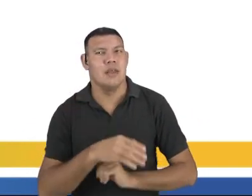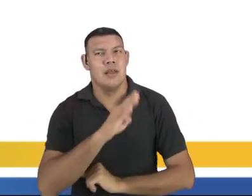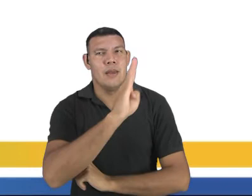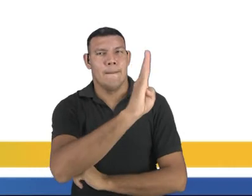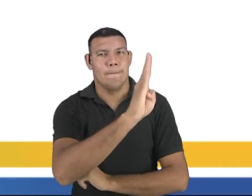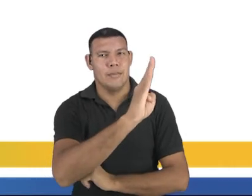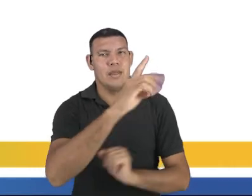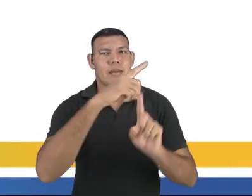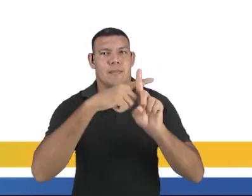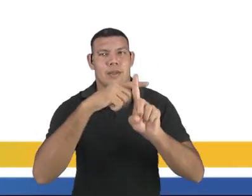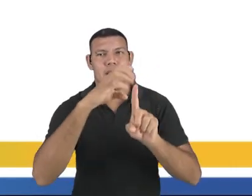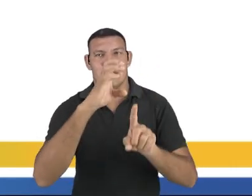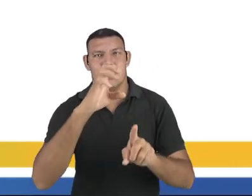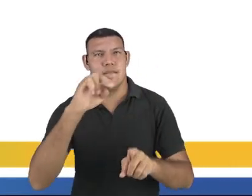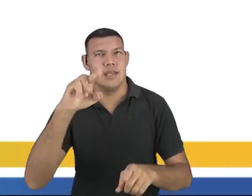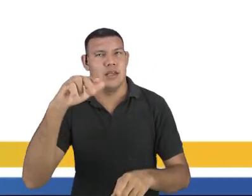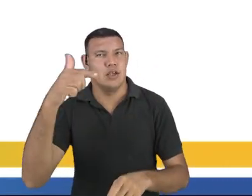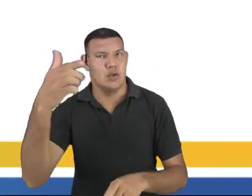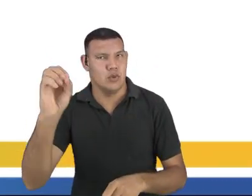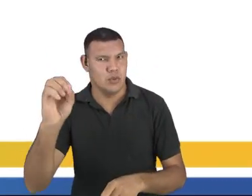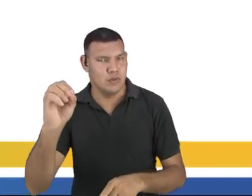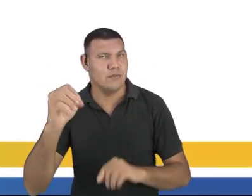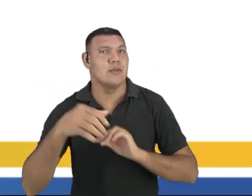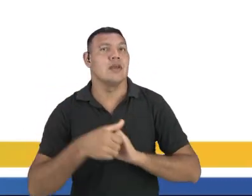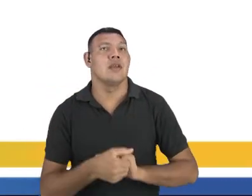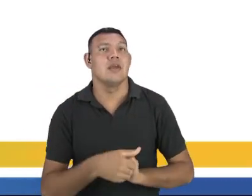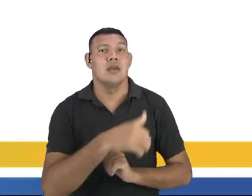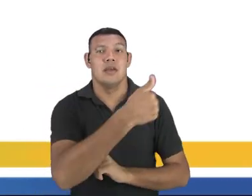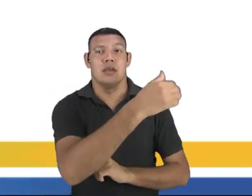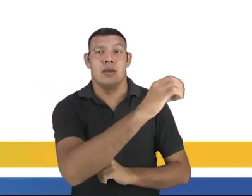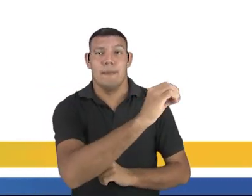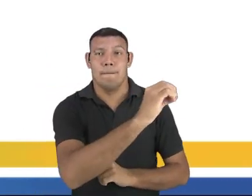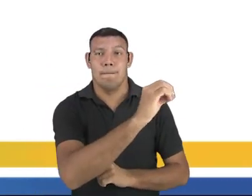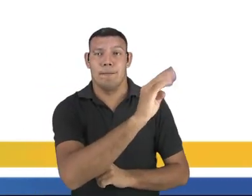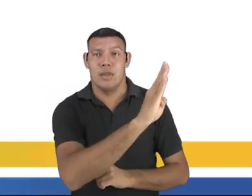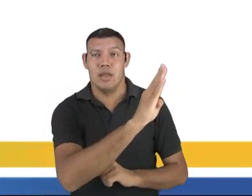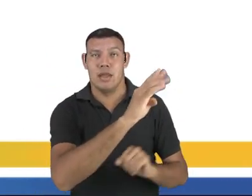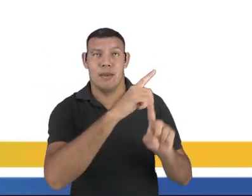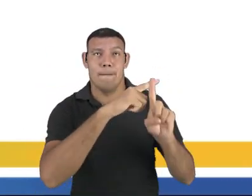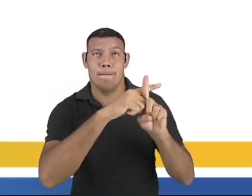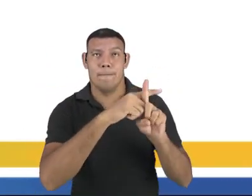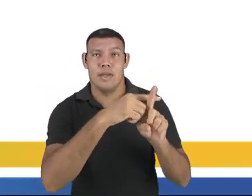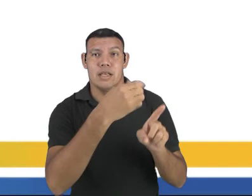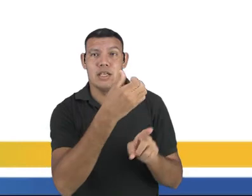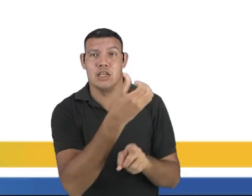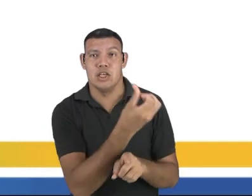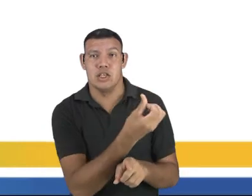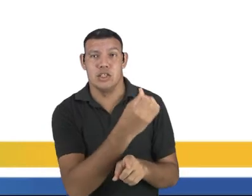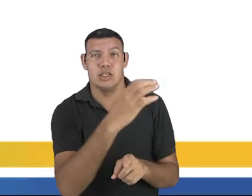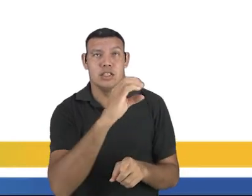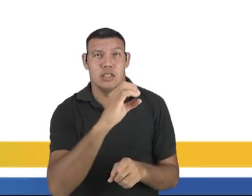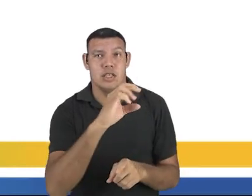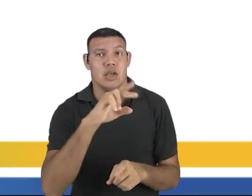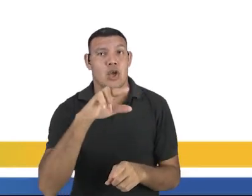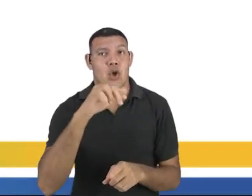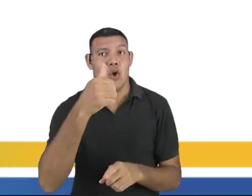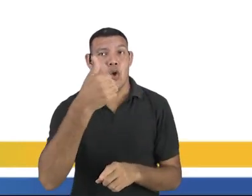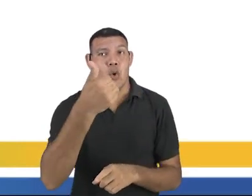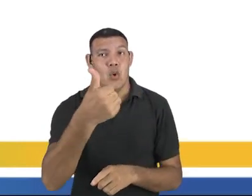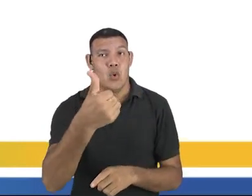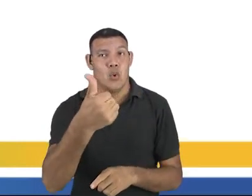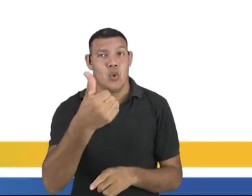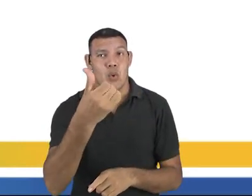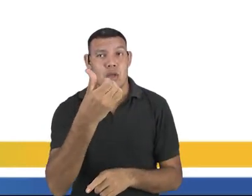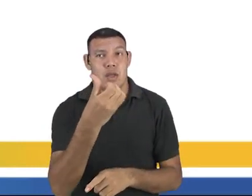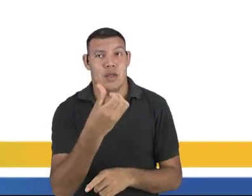bermudas mais camisas eram total de 20 peças e que o preço da blusa era no caso de